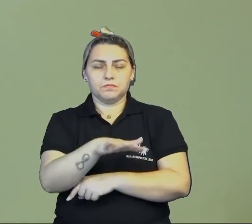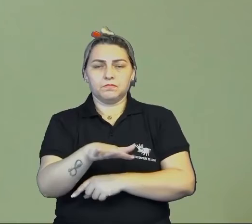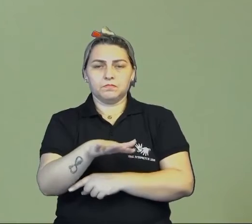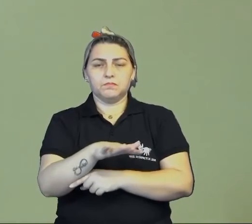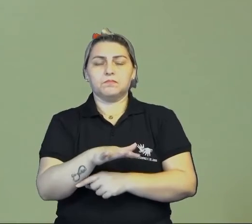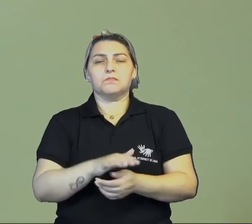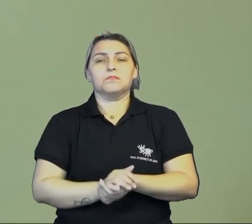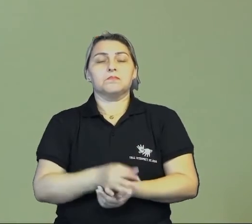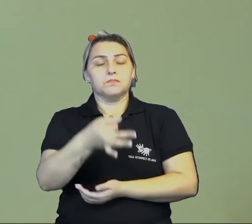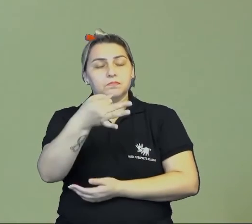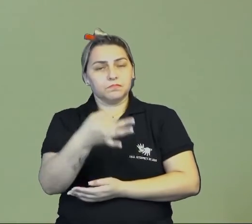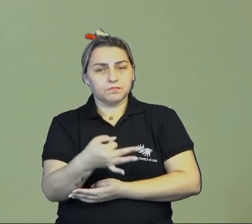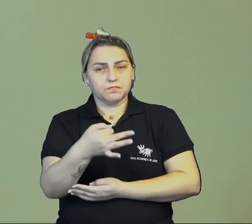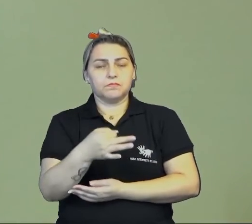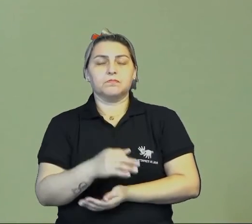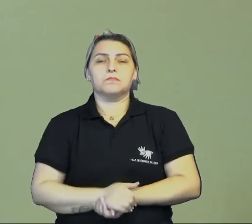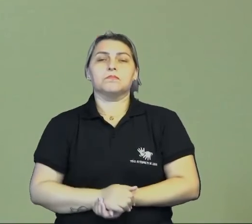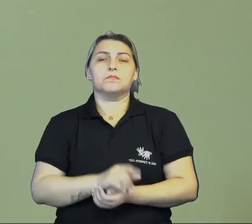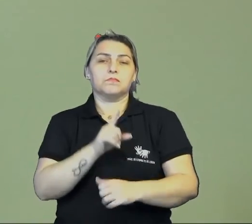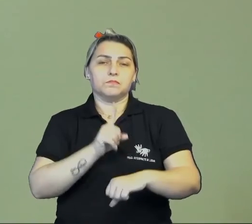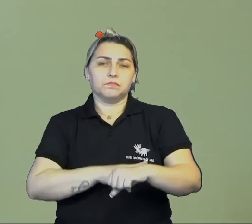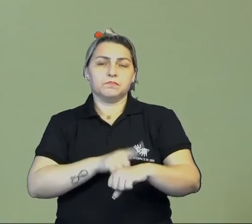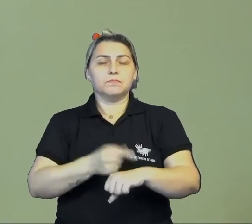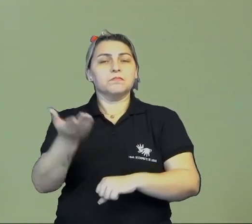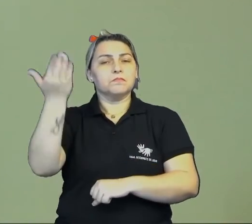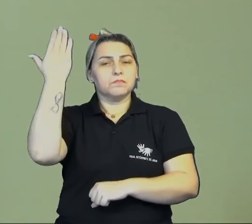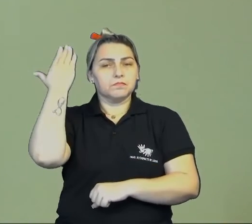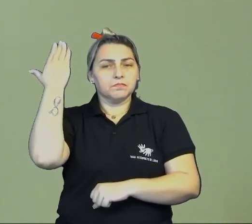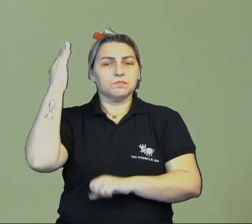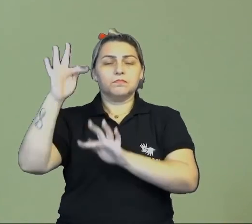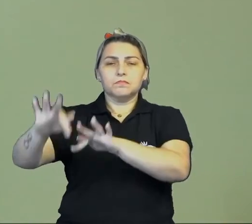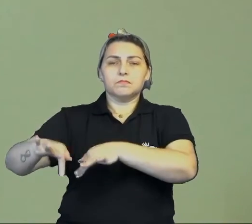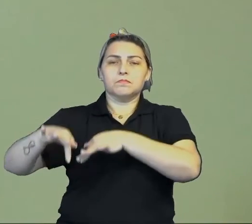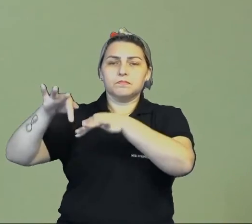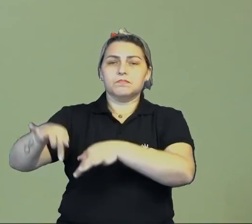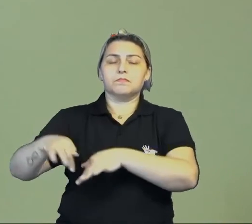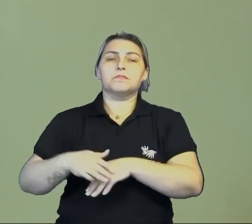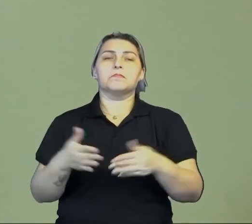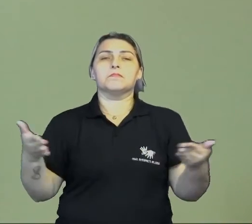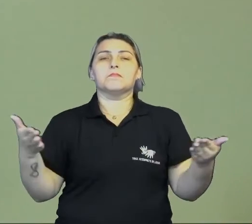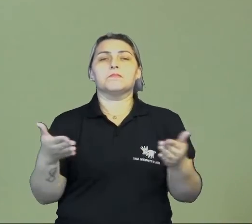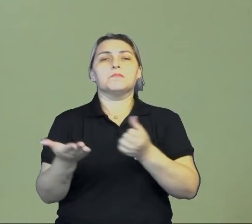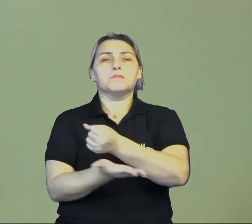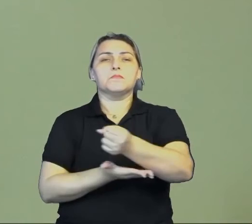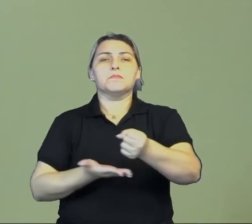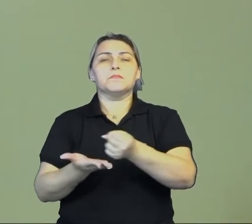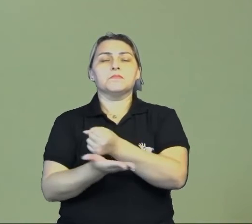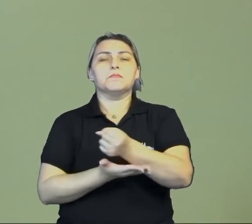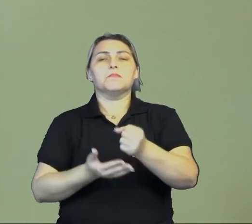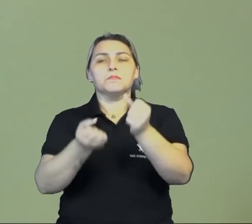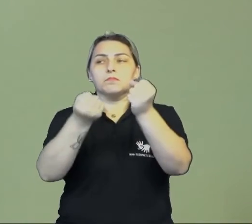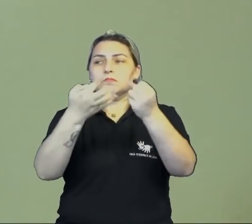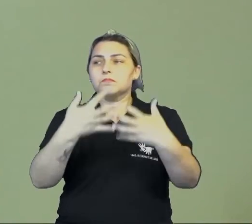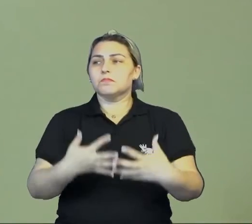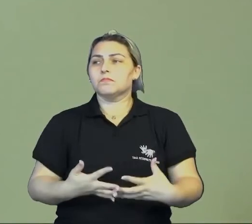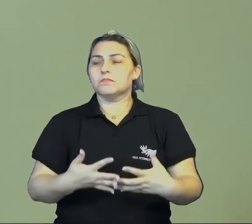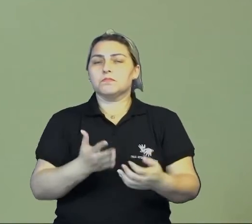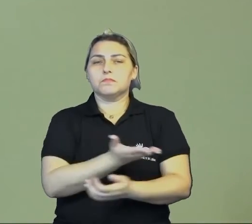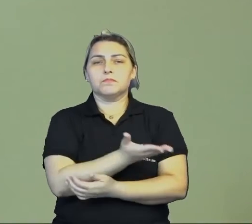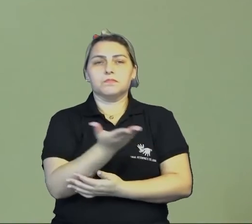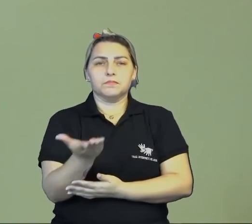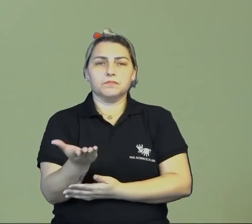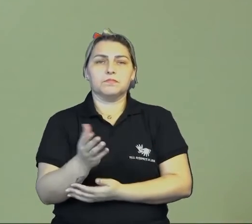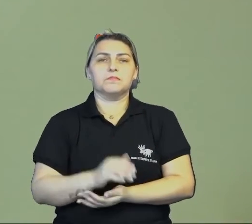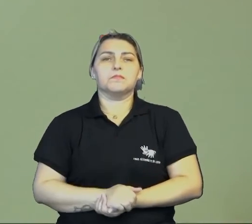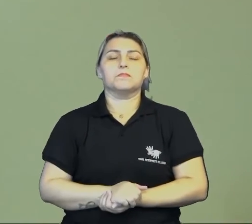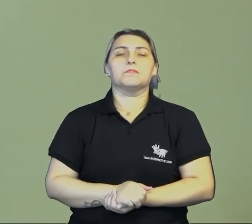absolutamente adequada àquele cenário social. Agora, com base nas explicações que eu acabei de apresentar a